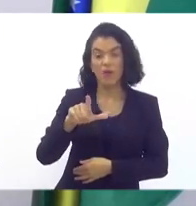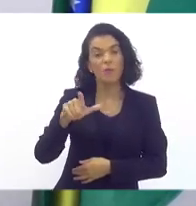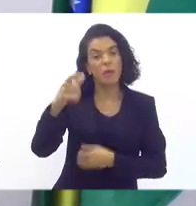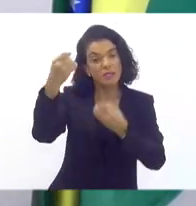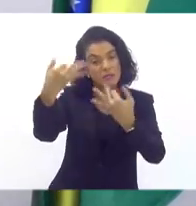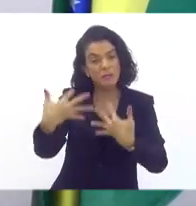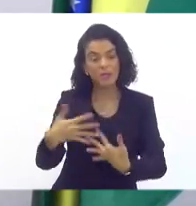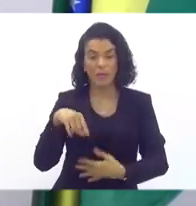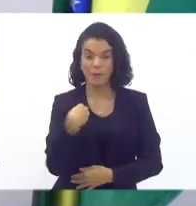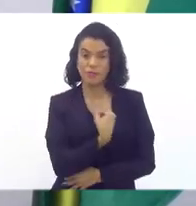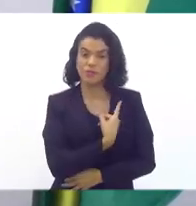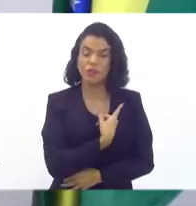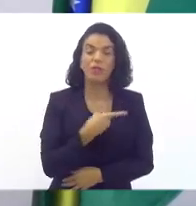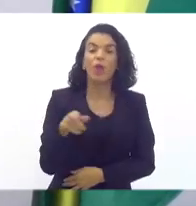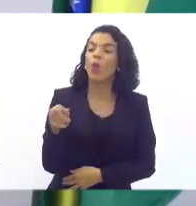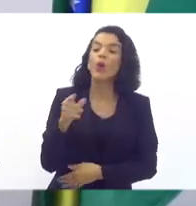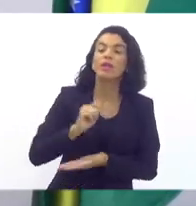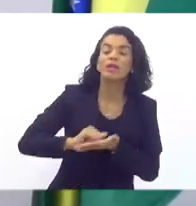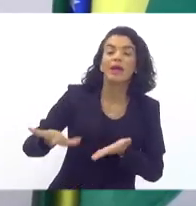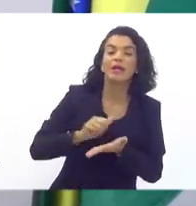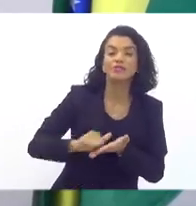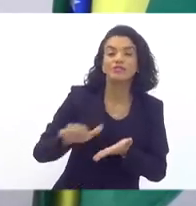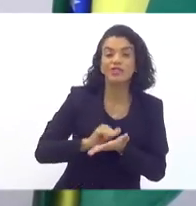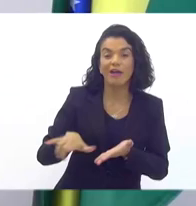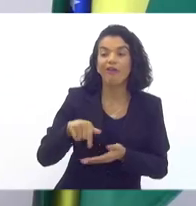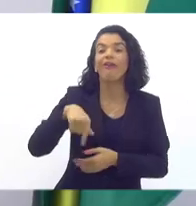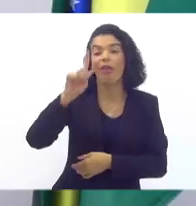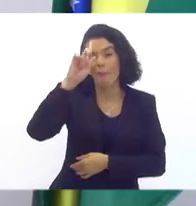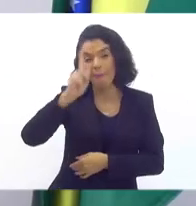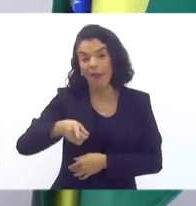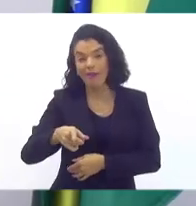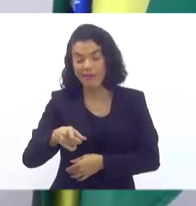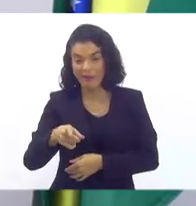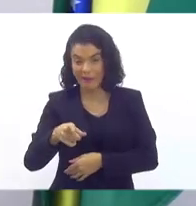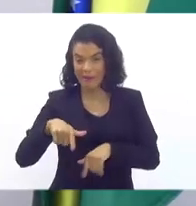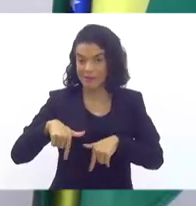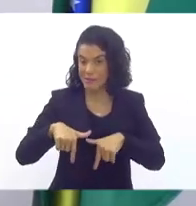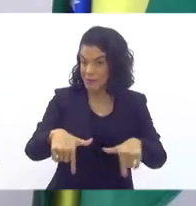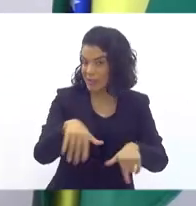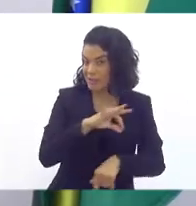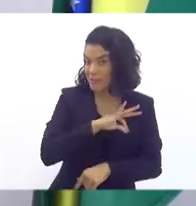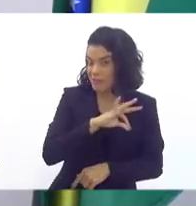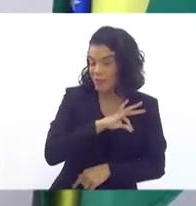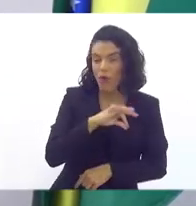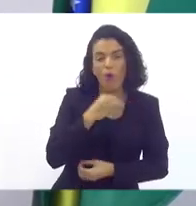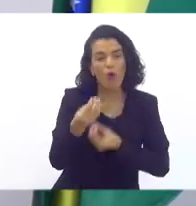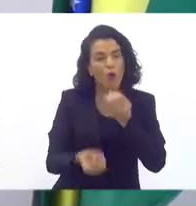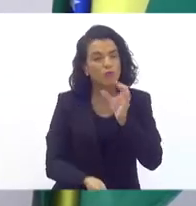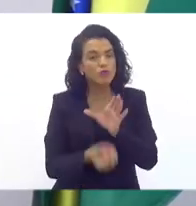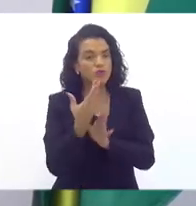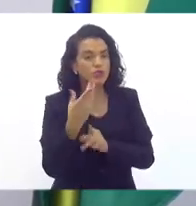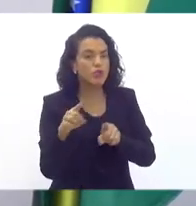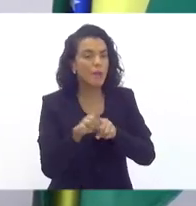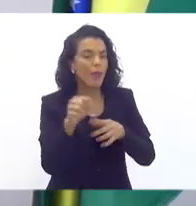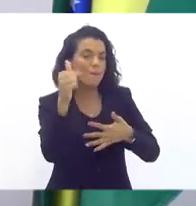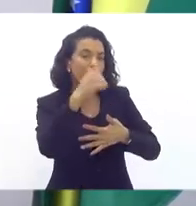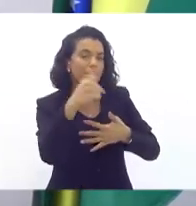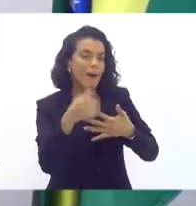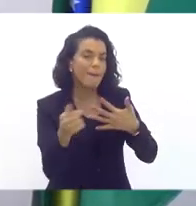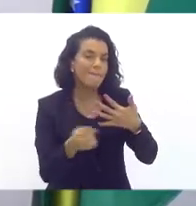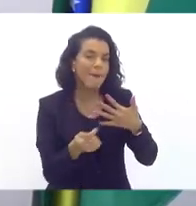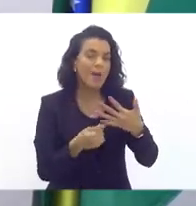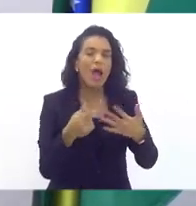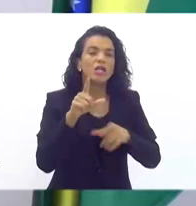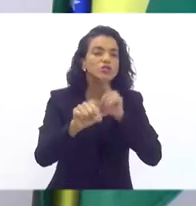explicar para essa casa quanto ele tá gastando nessa operação quem manda nessa operação de onde ela surgiu quais os critérios dos locais para